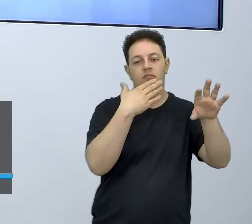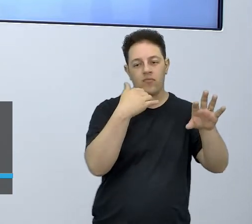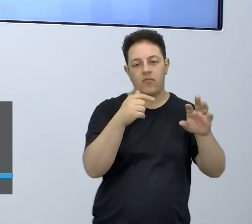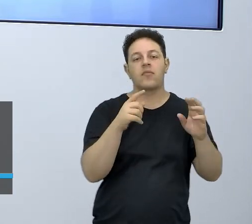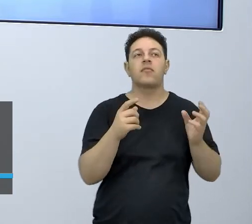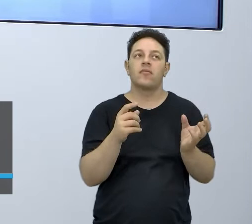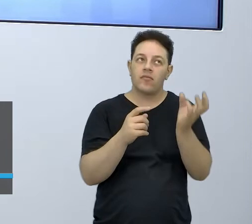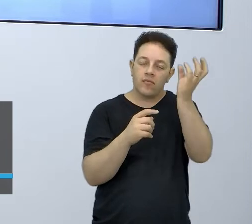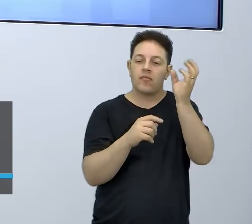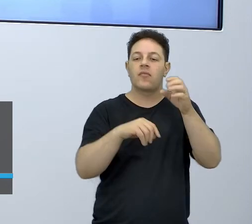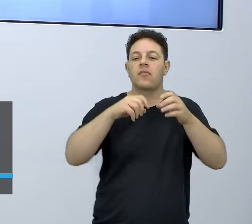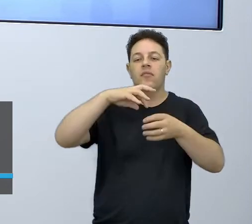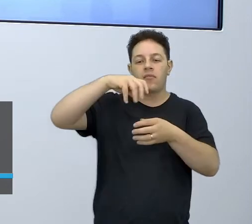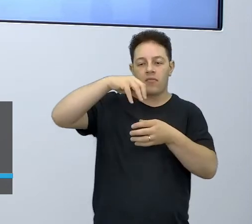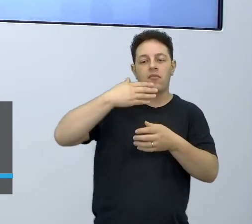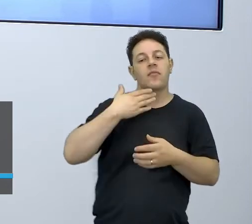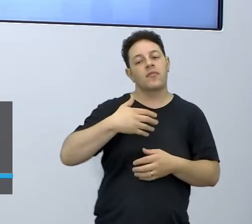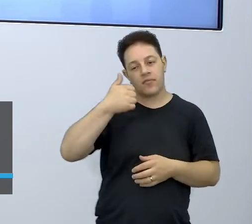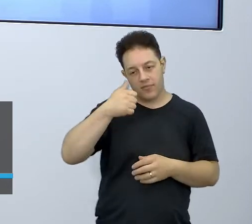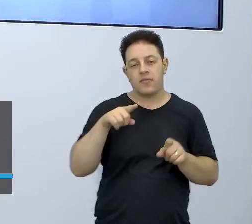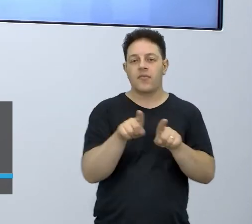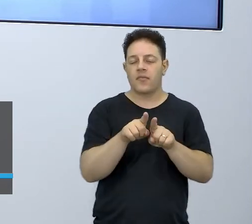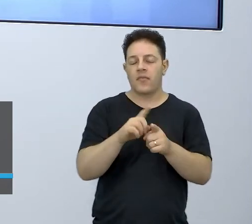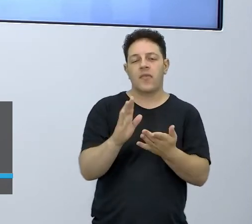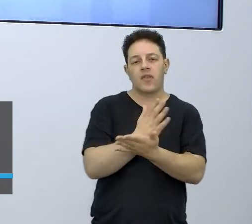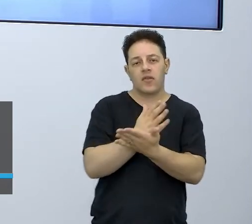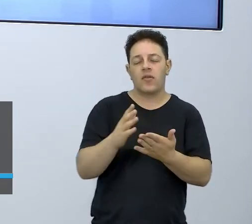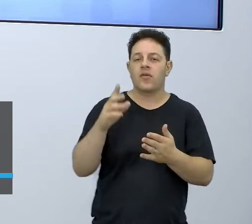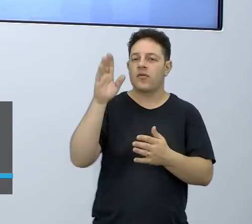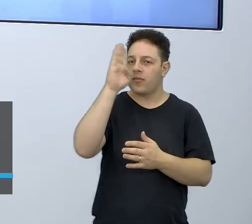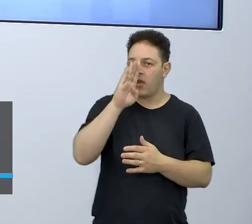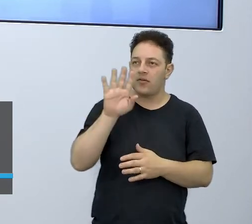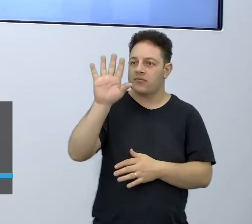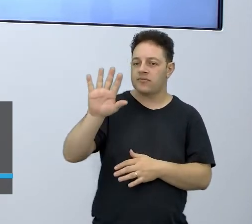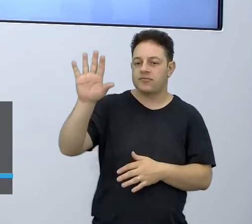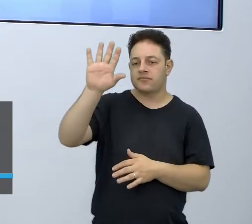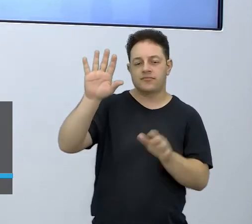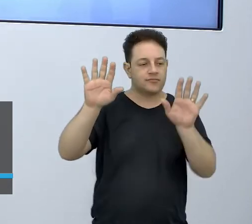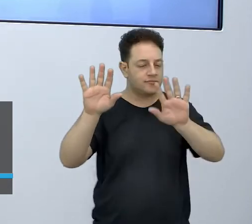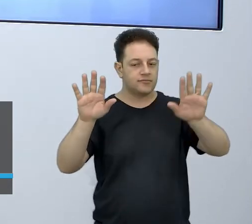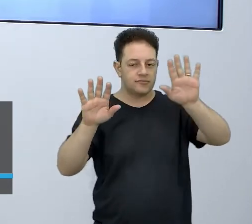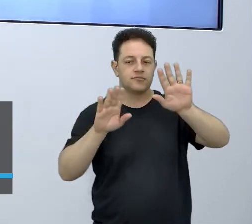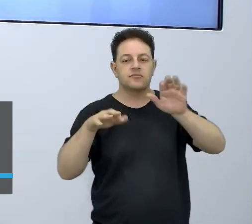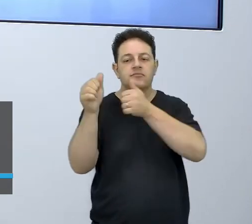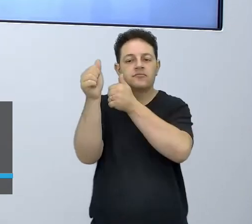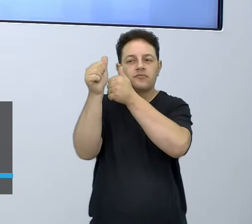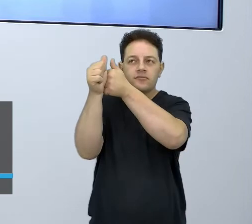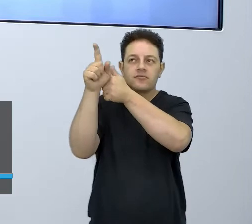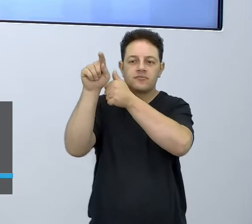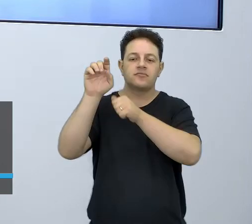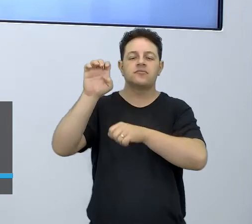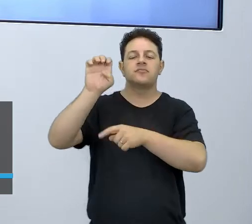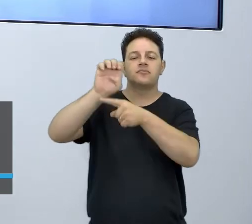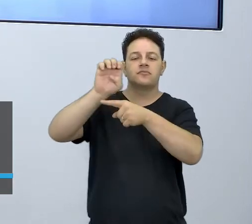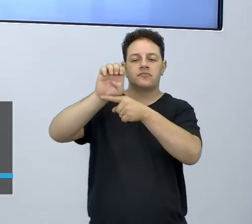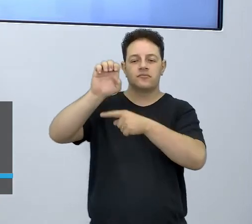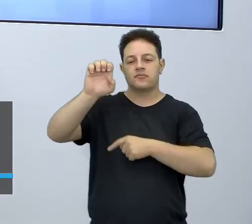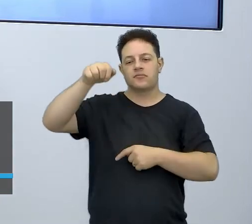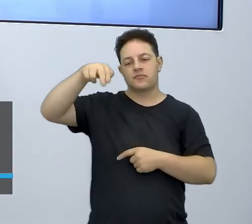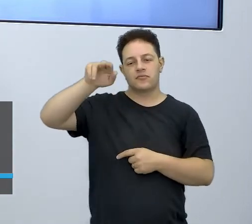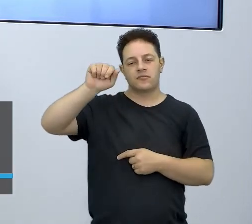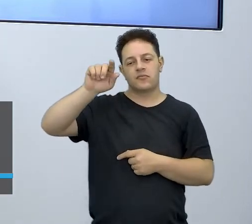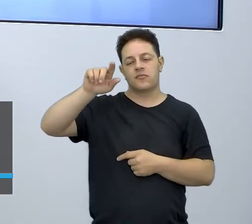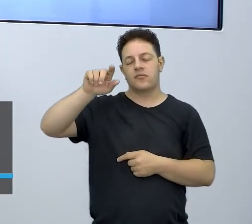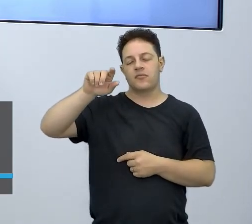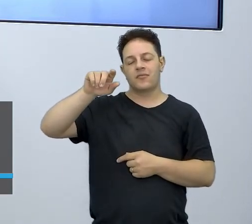lâmpada de Moser. Se aplica também em outras regiões do Brasil, que ficam até mais próximas da linha equatorial, que ali